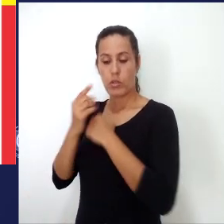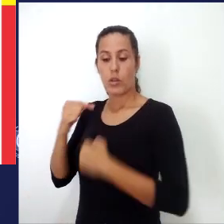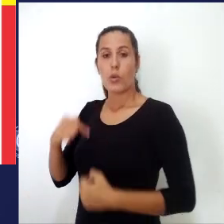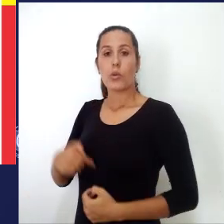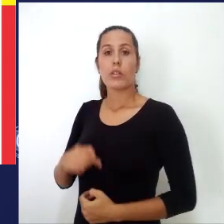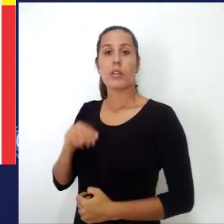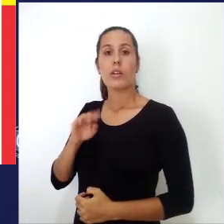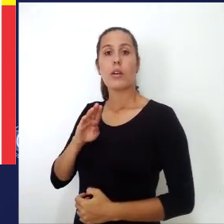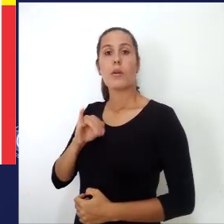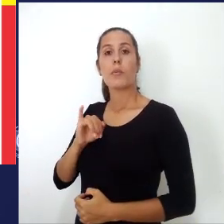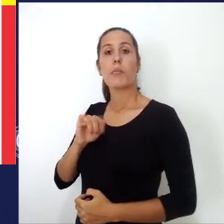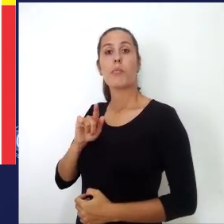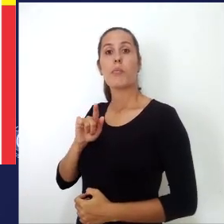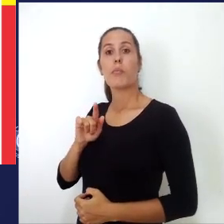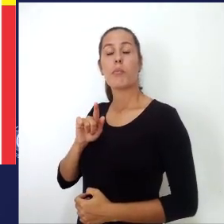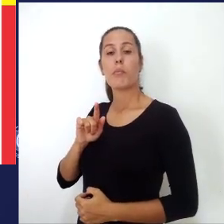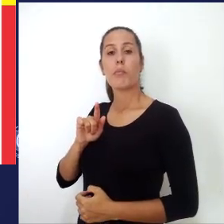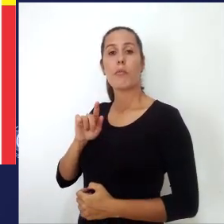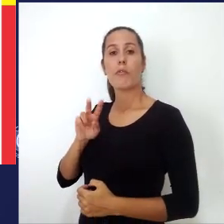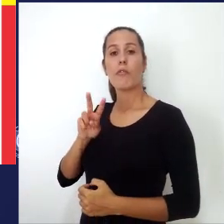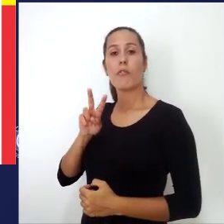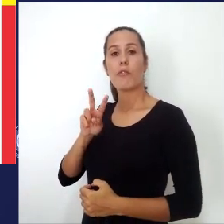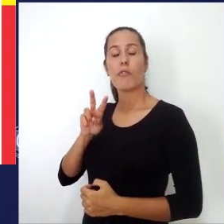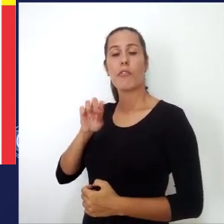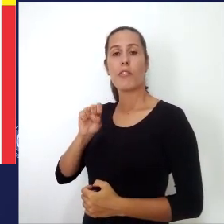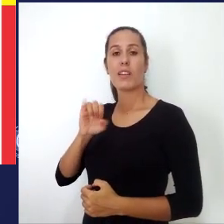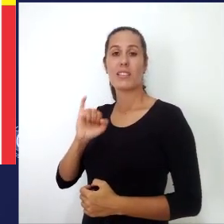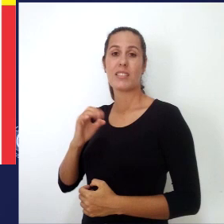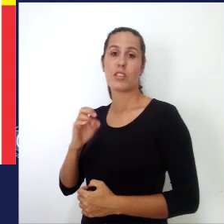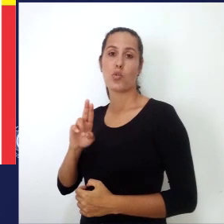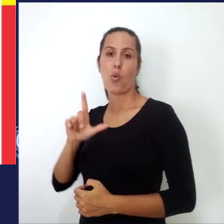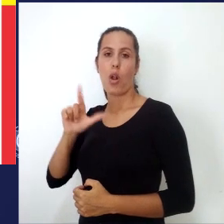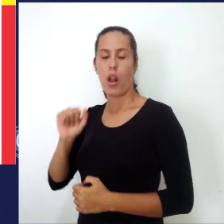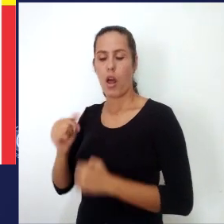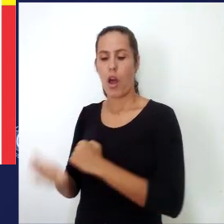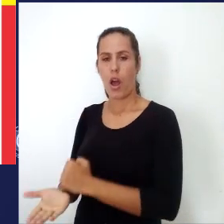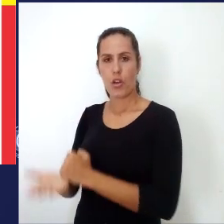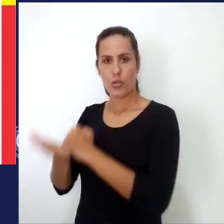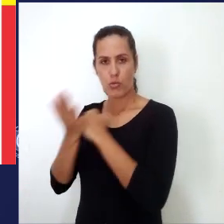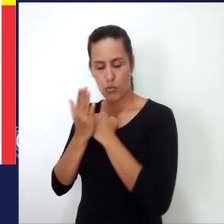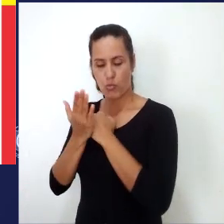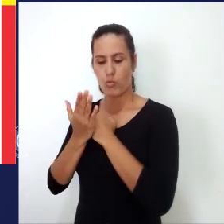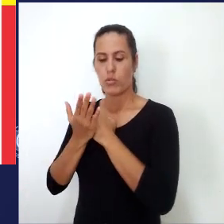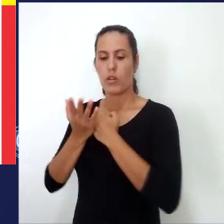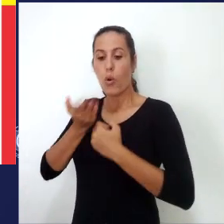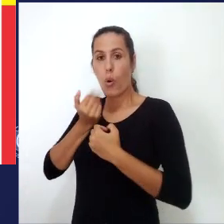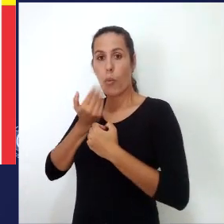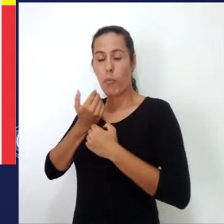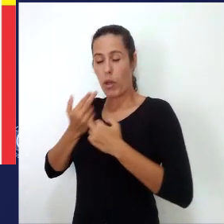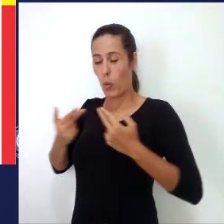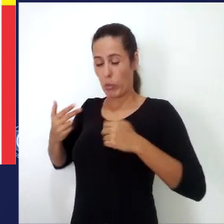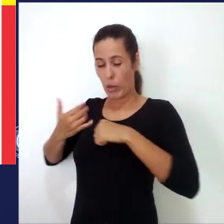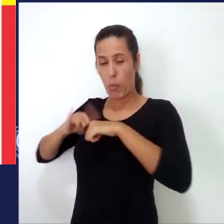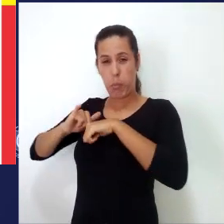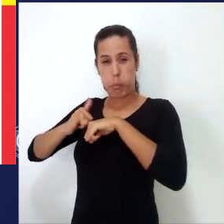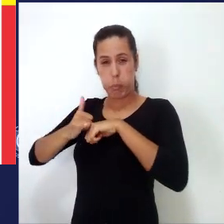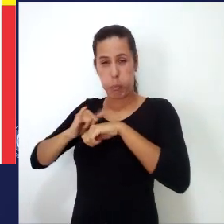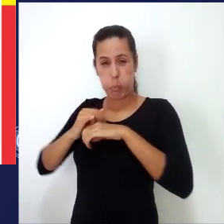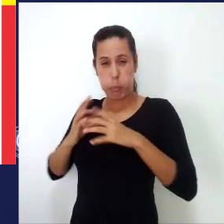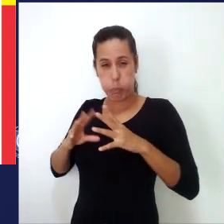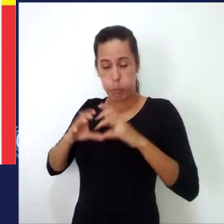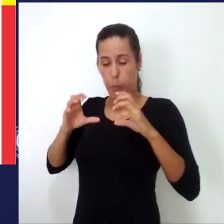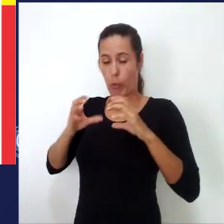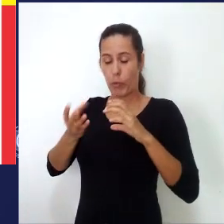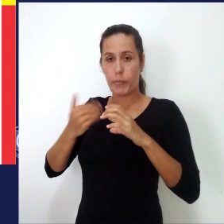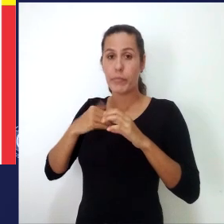facilita aí o trabalho da vesícula biliar, estimulando a secreção da bilis, favorecendo a digestão